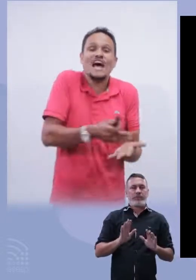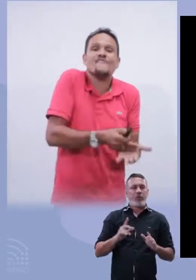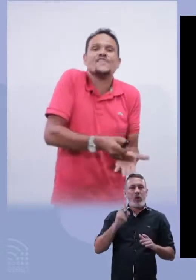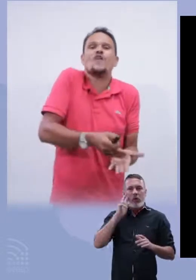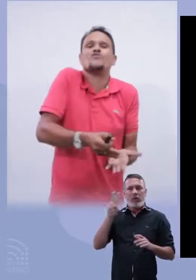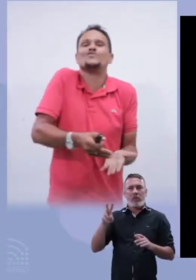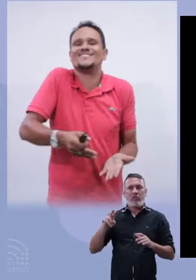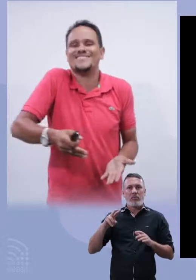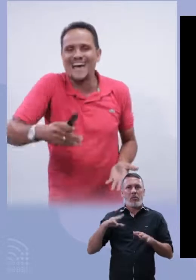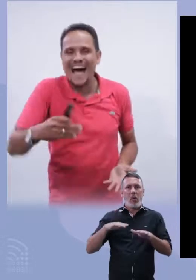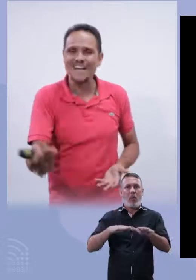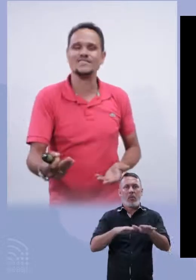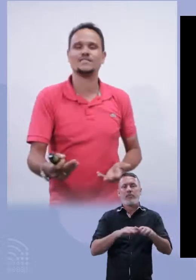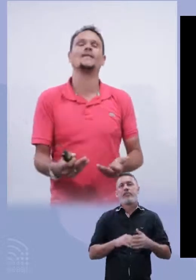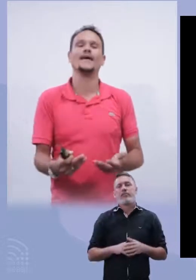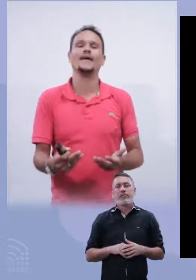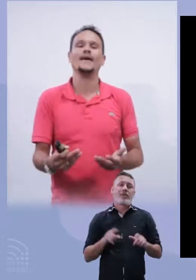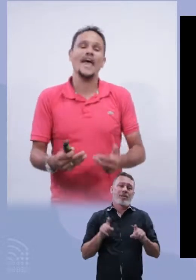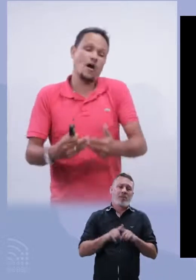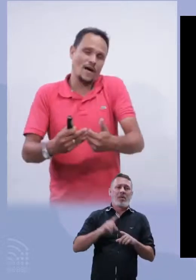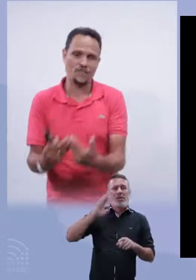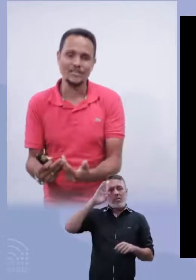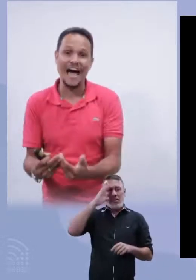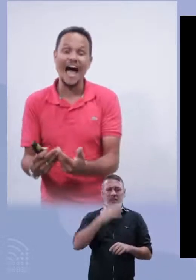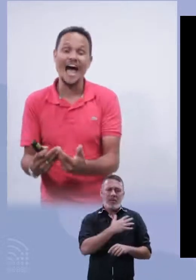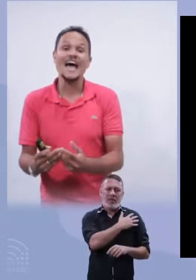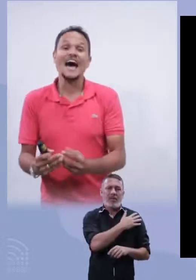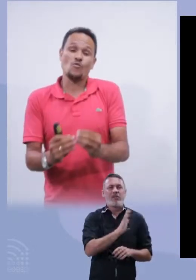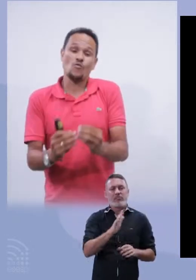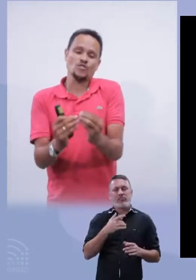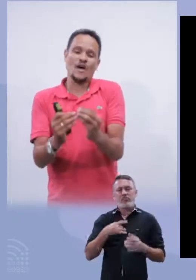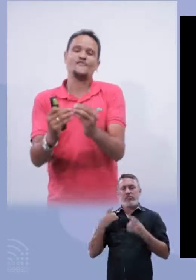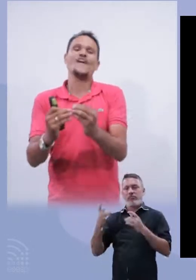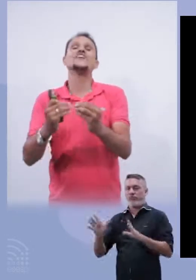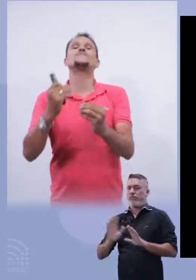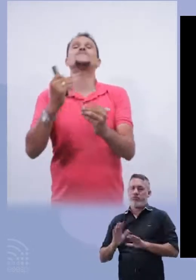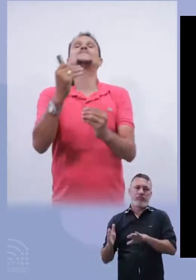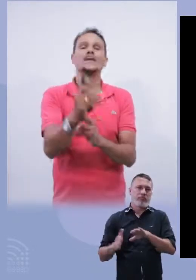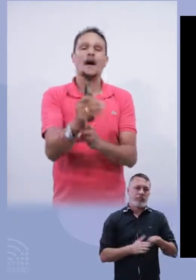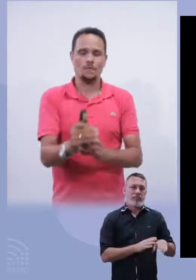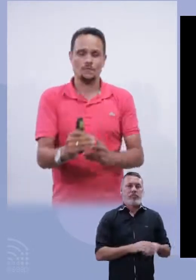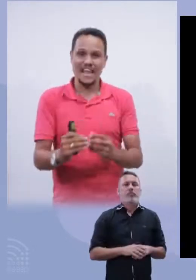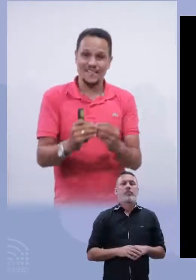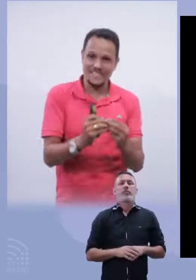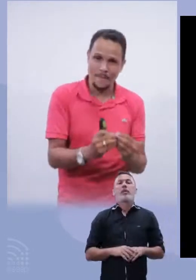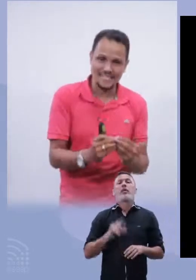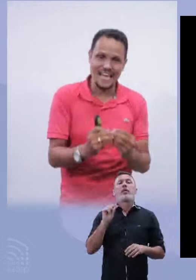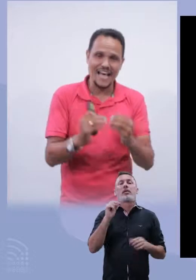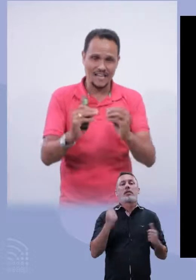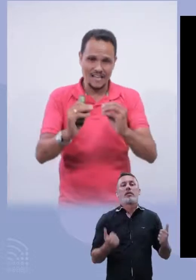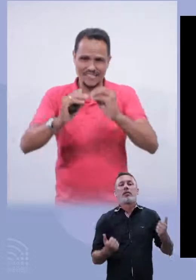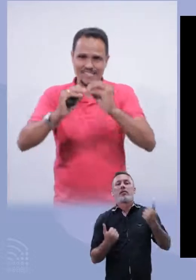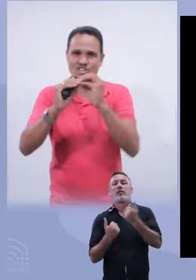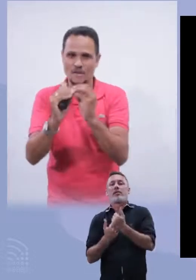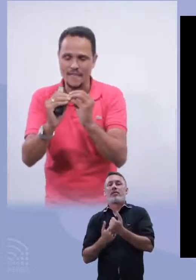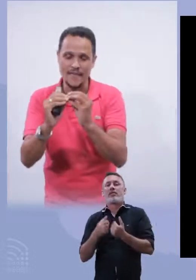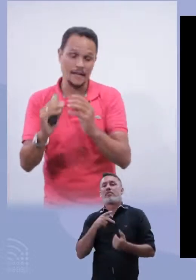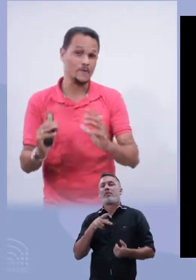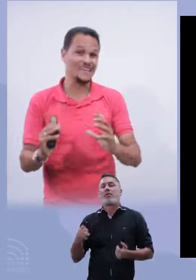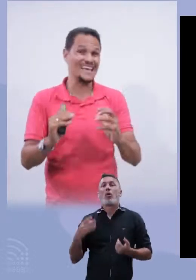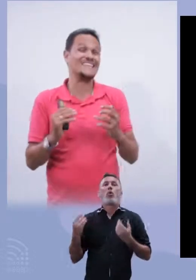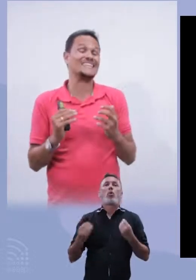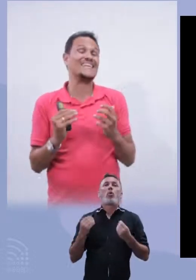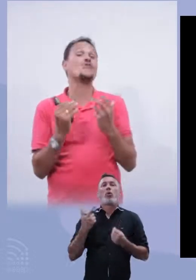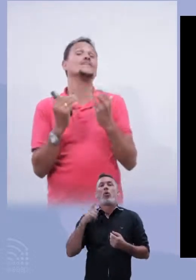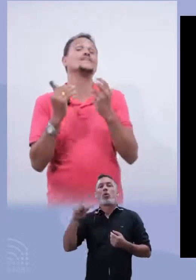povo. E já havia um desgaste também. É hora de voltar. Quando a faixa presidencial ela vai ser passada, vai ser de que maneira?